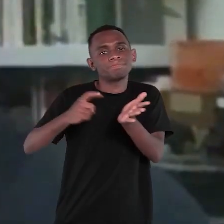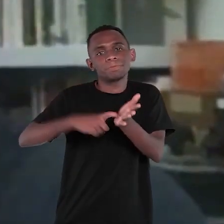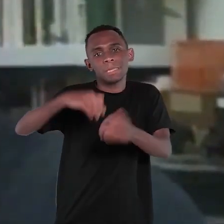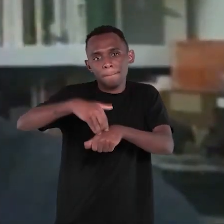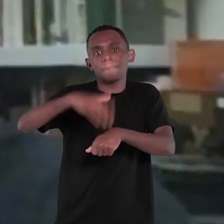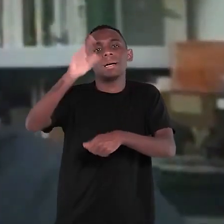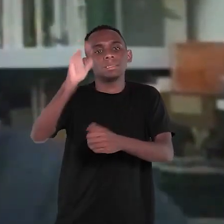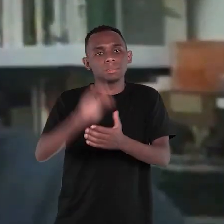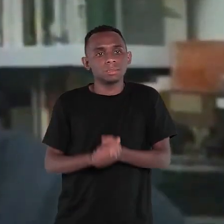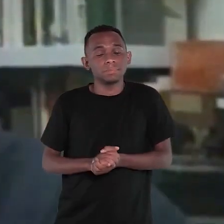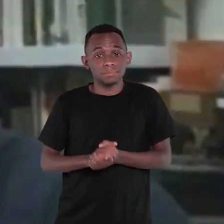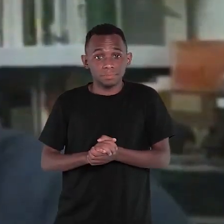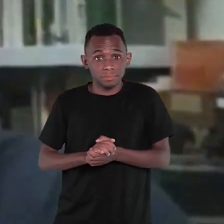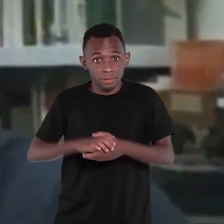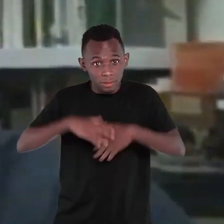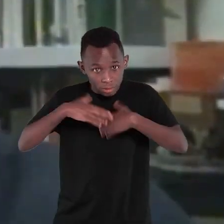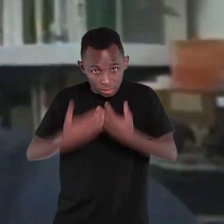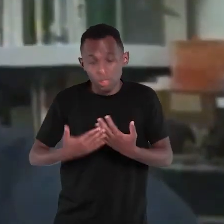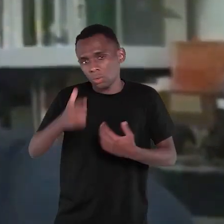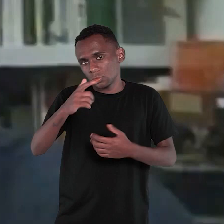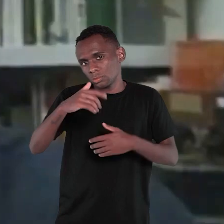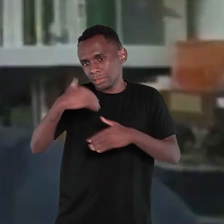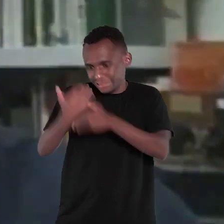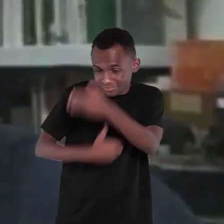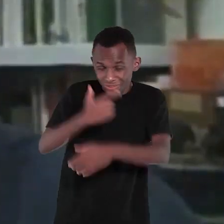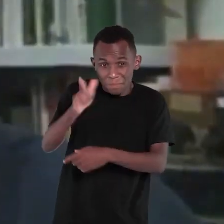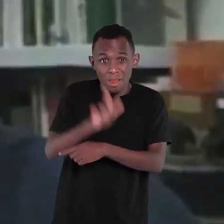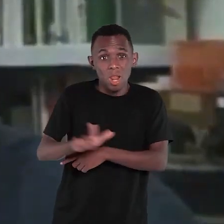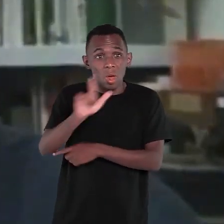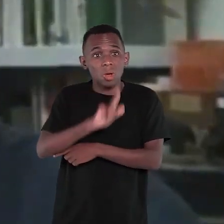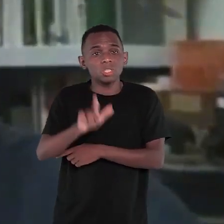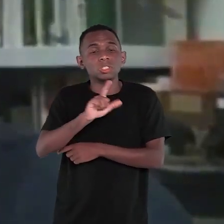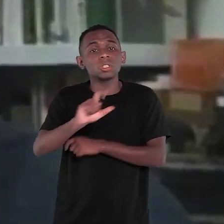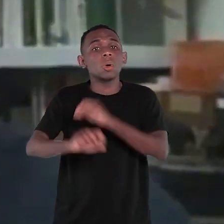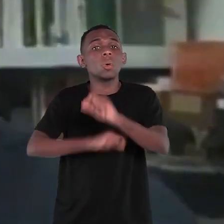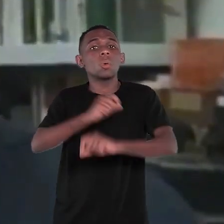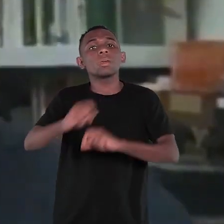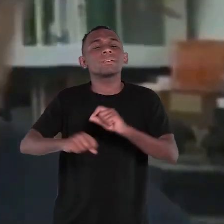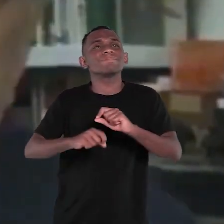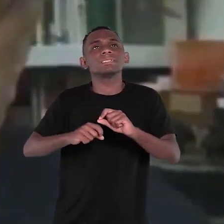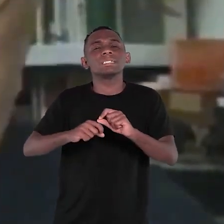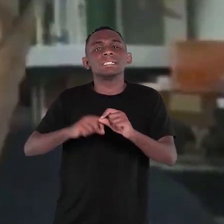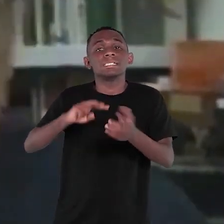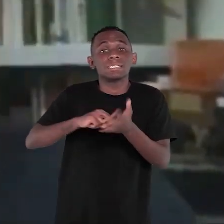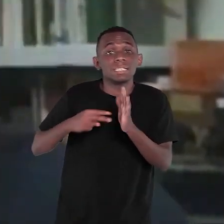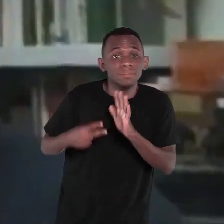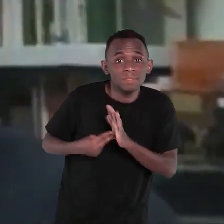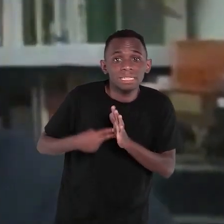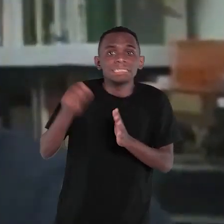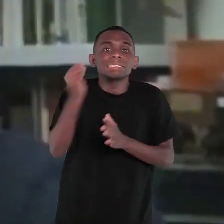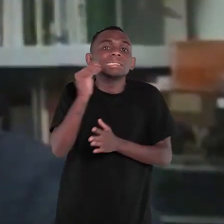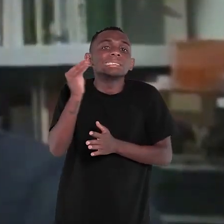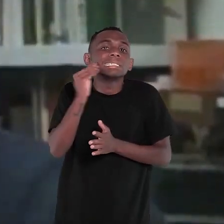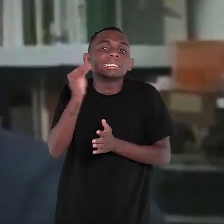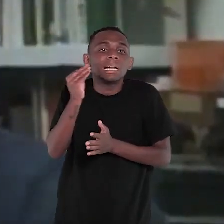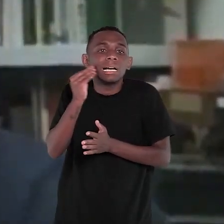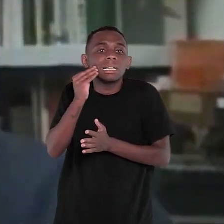dar um clique a mais. Quando você entra nessa lógica, você está suprimindo, ou você está tentando